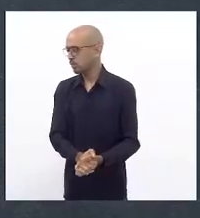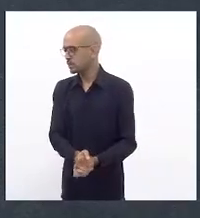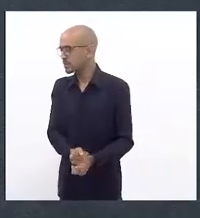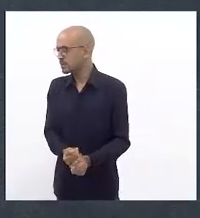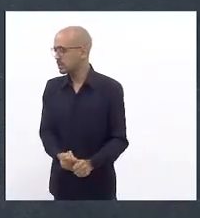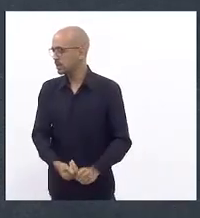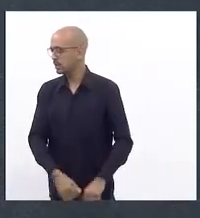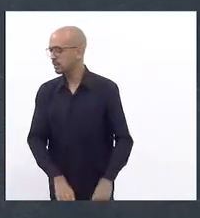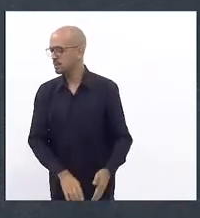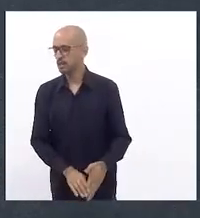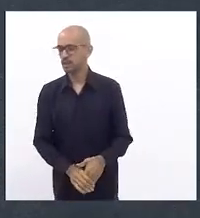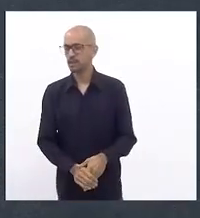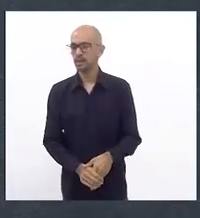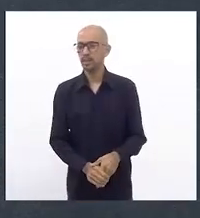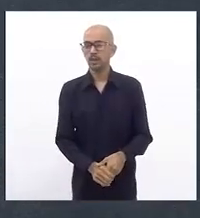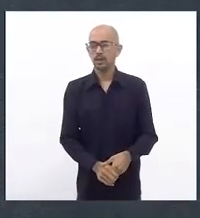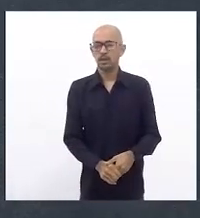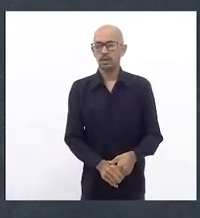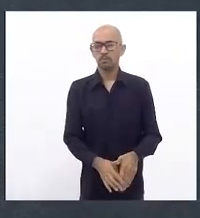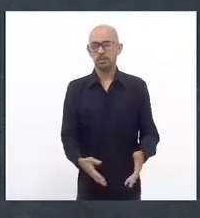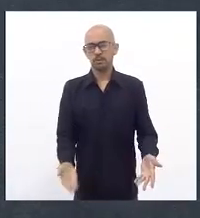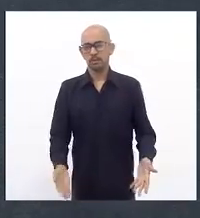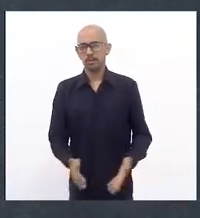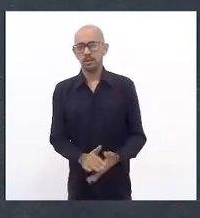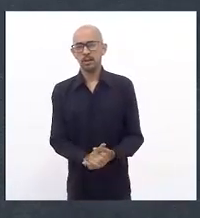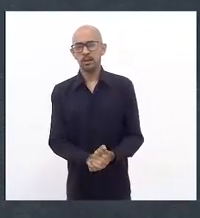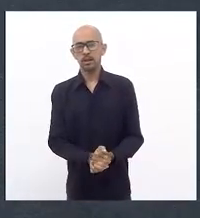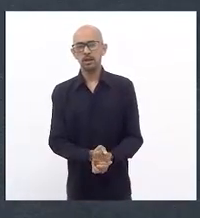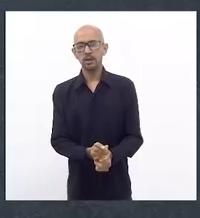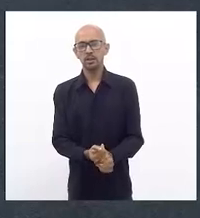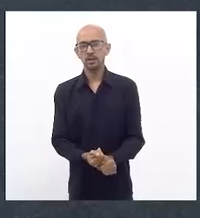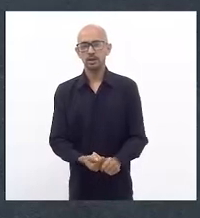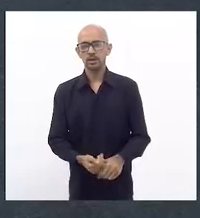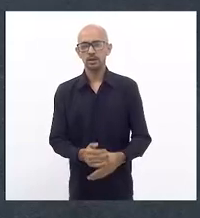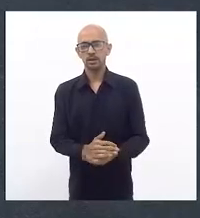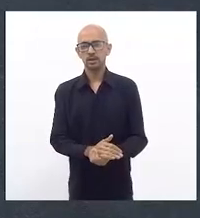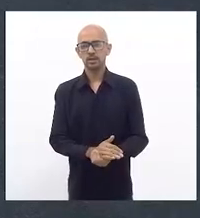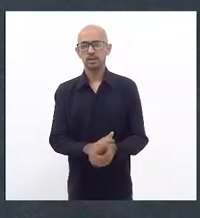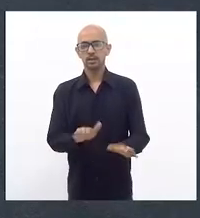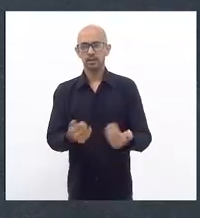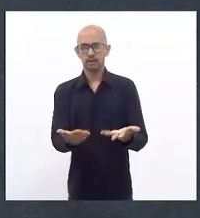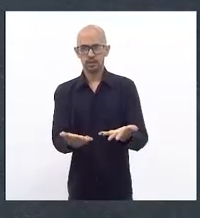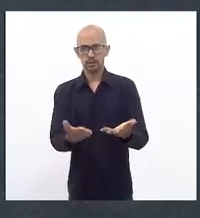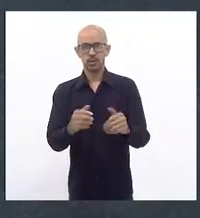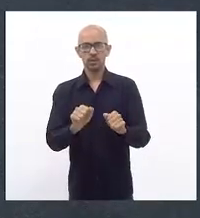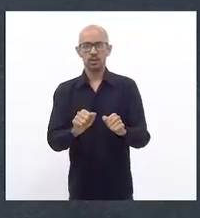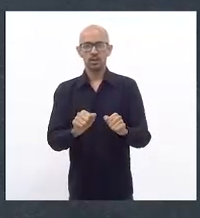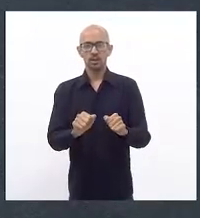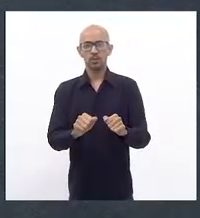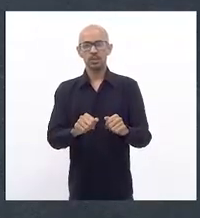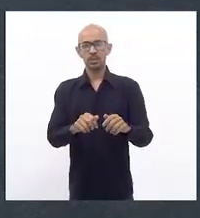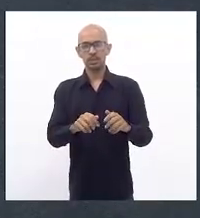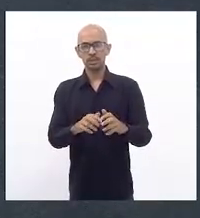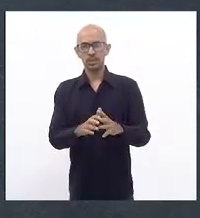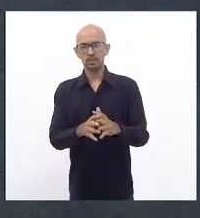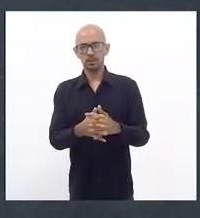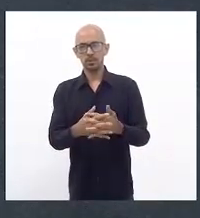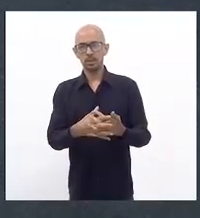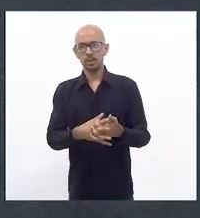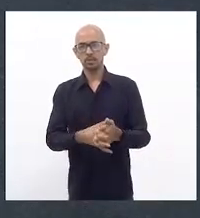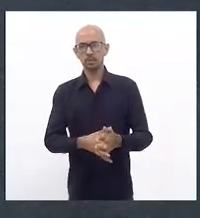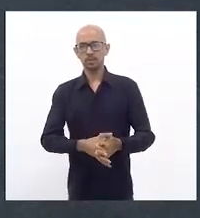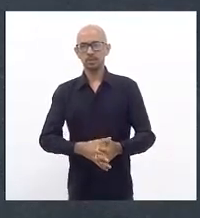nos nossos próprios convívio cotidiano a situação de vulnerabilidade. Então, só para deixar esse registro.